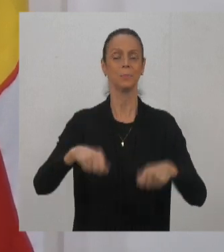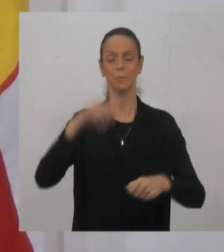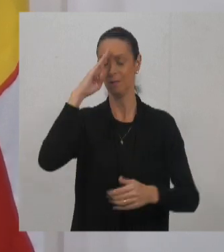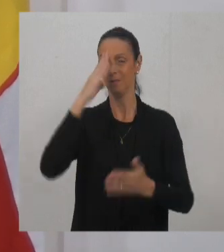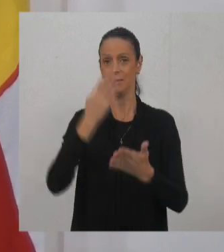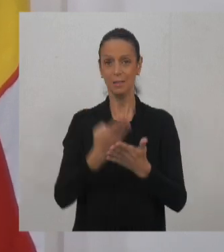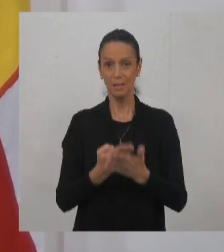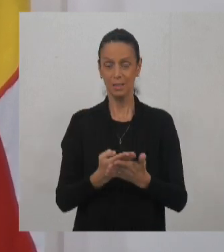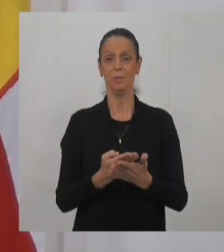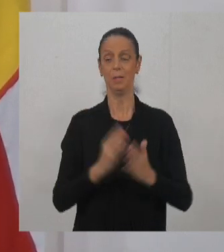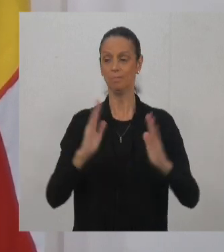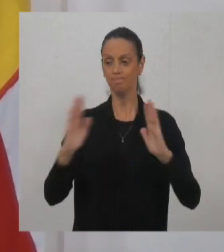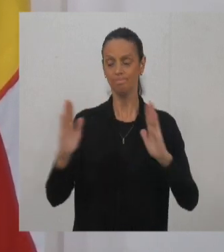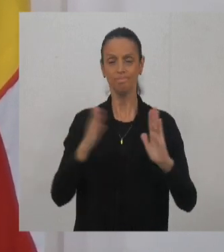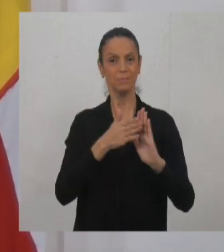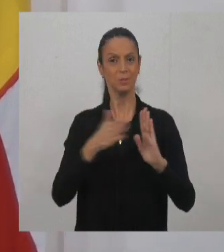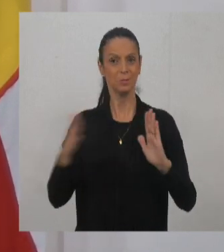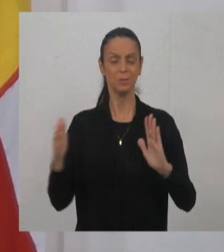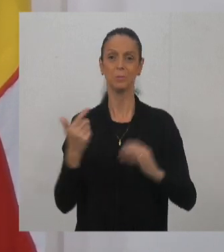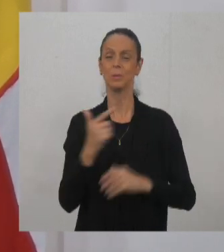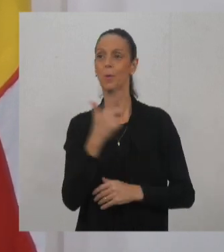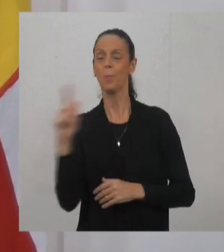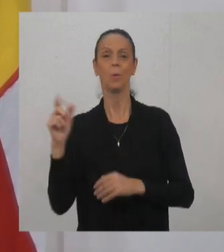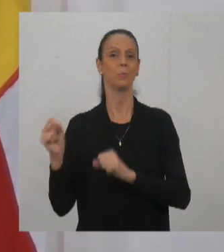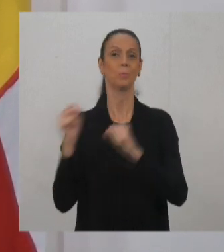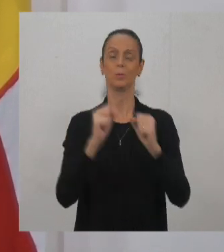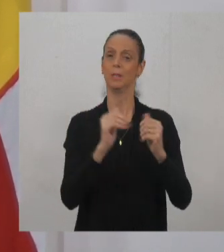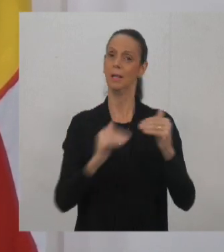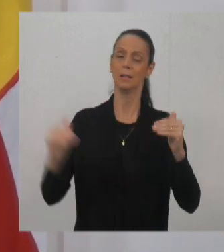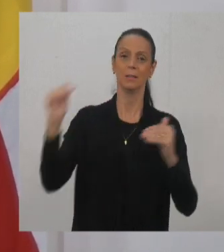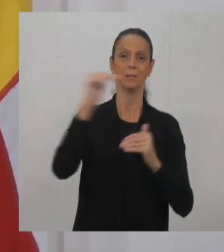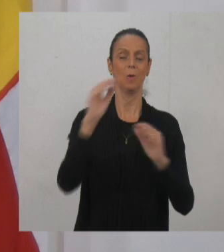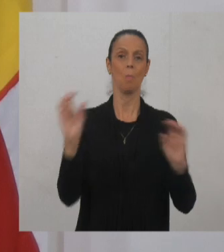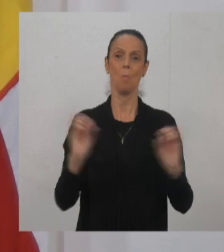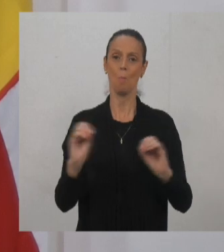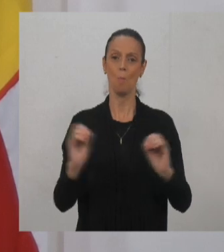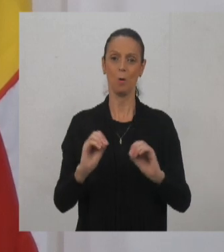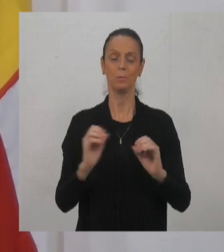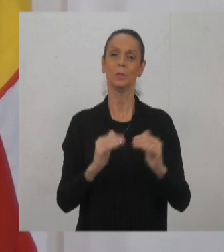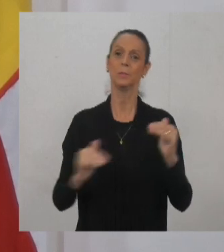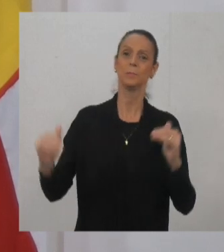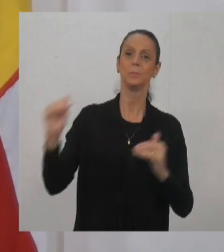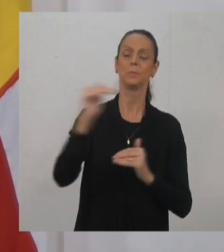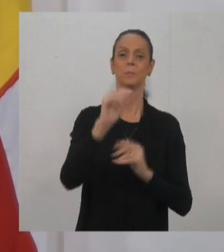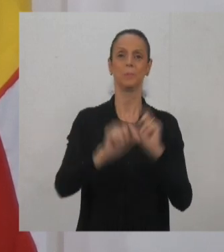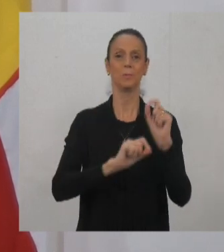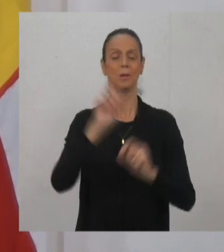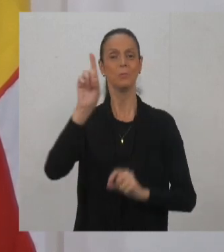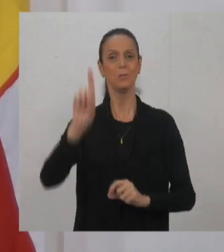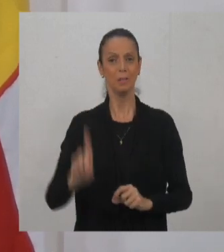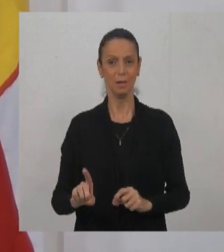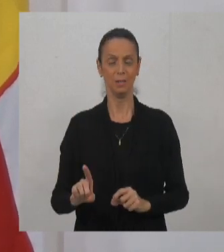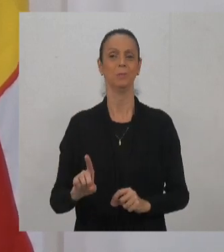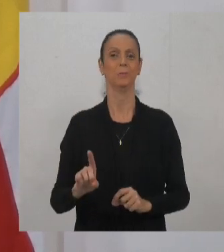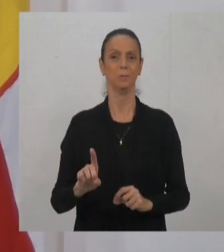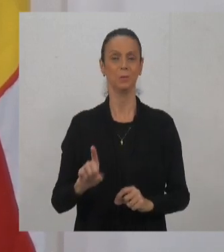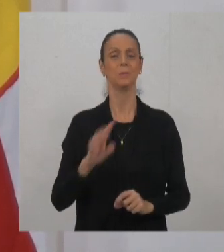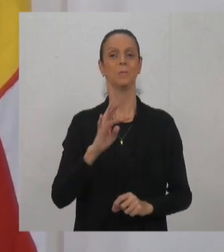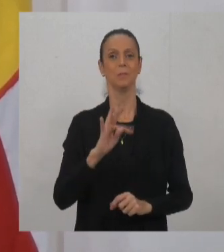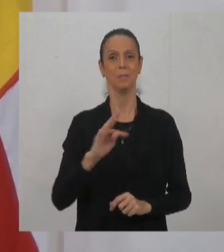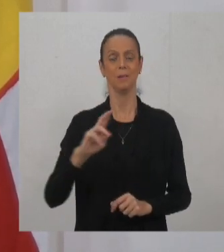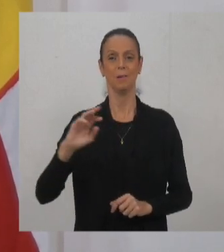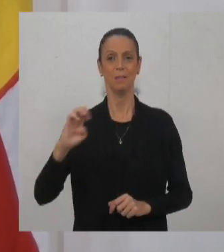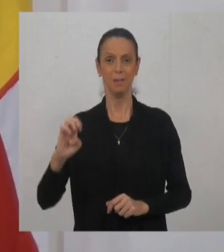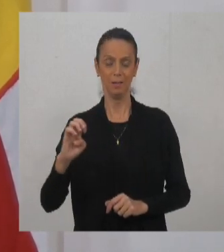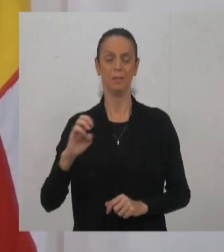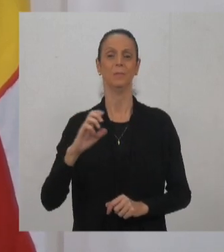neste regime não há outros poderes soberanos. E o soberano é o direito, interpretado pelos tribunais, que a